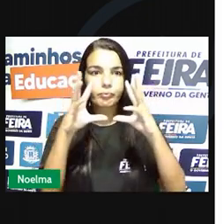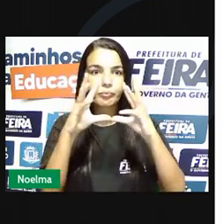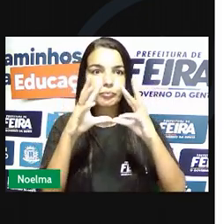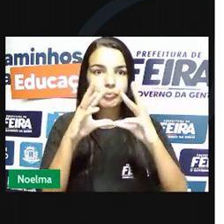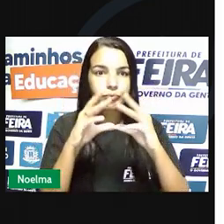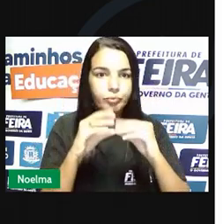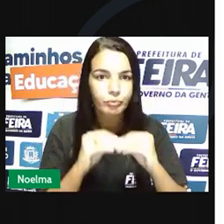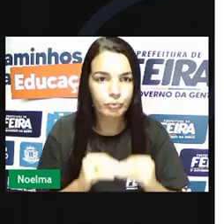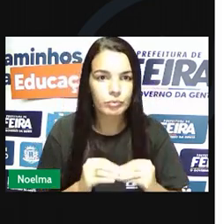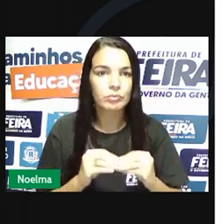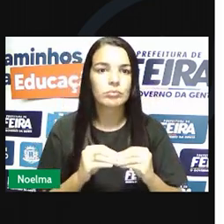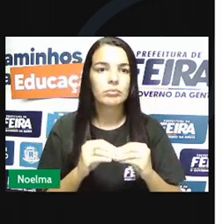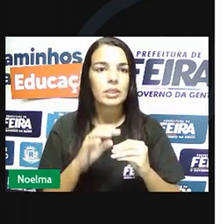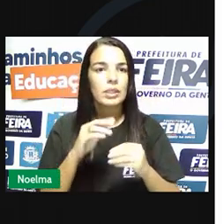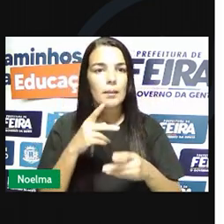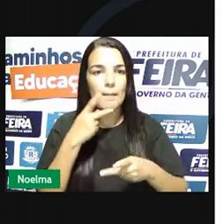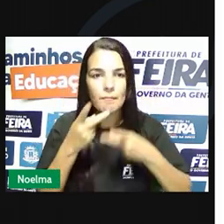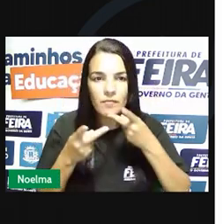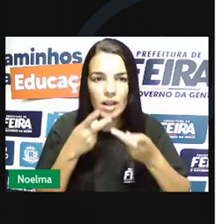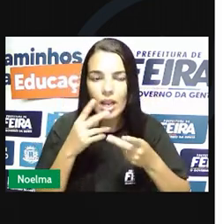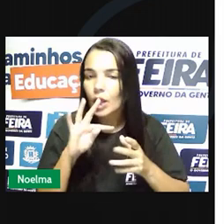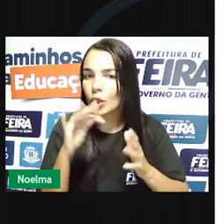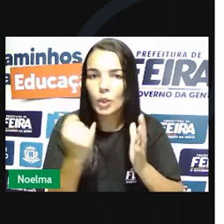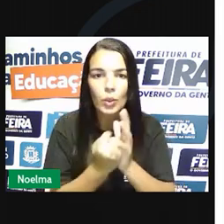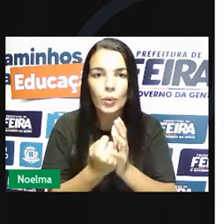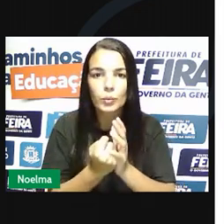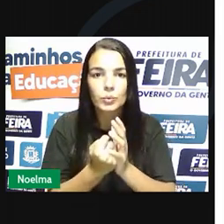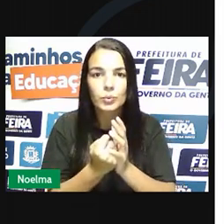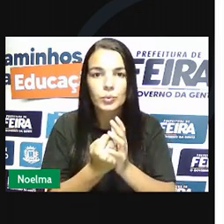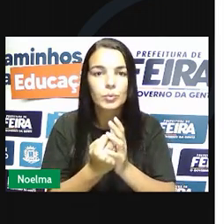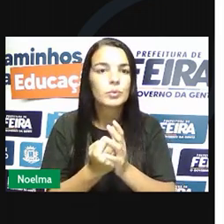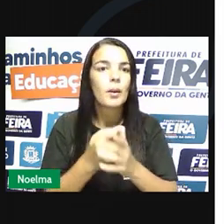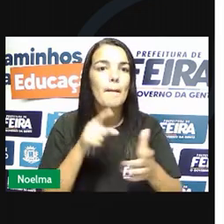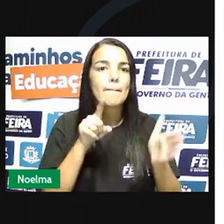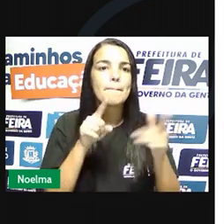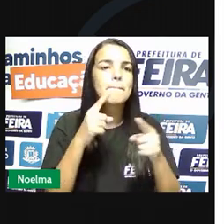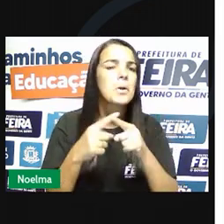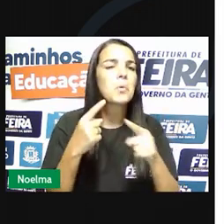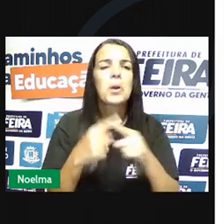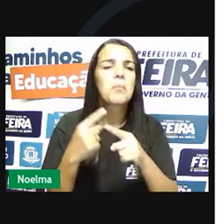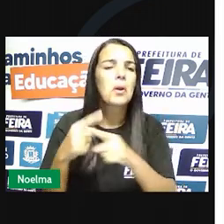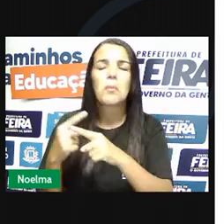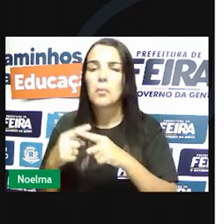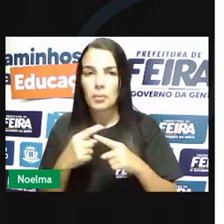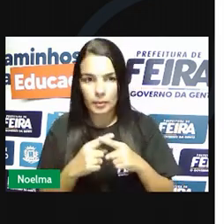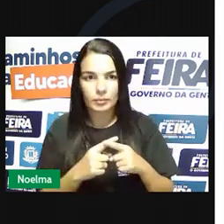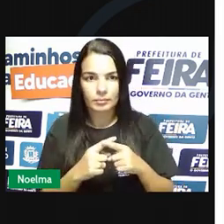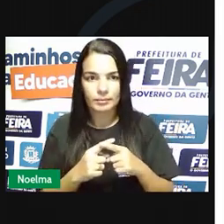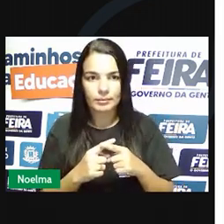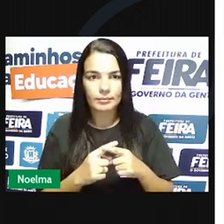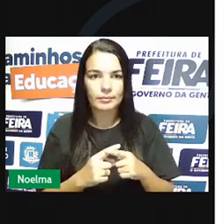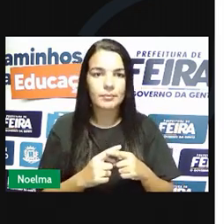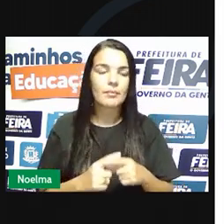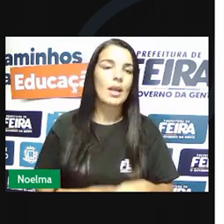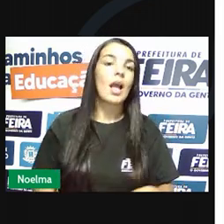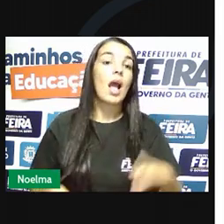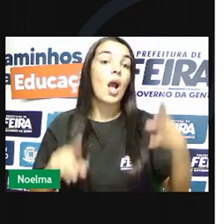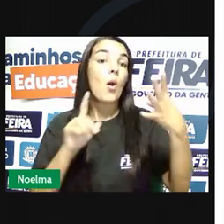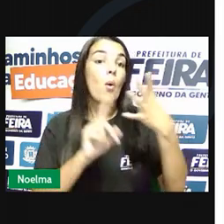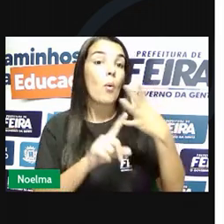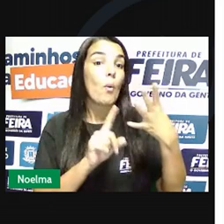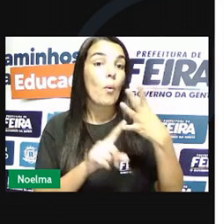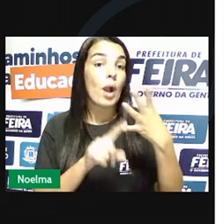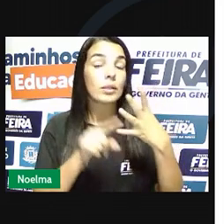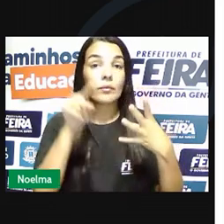exponha todos os porquês. Certo? Quarto ponto. Dê outros motivos para defender seu ponto de